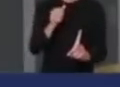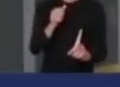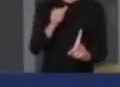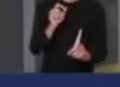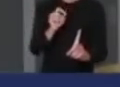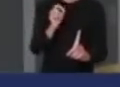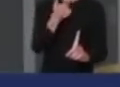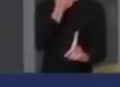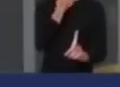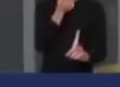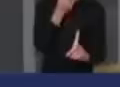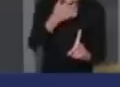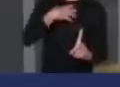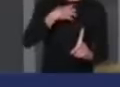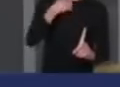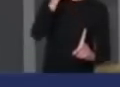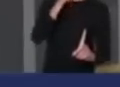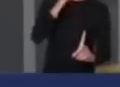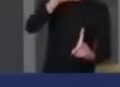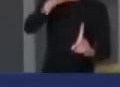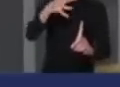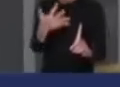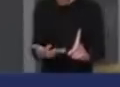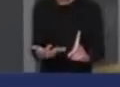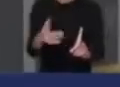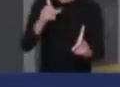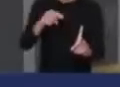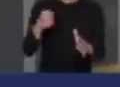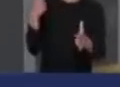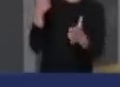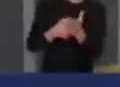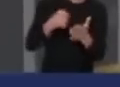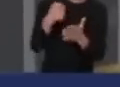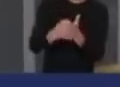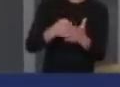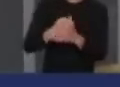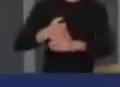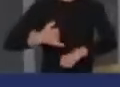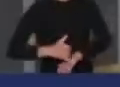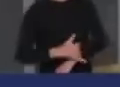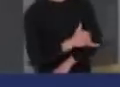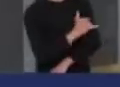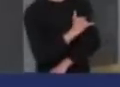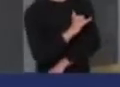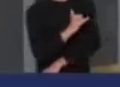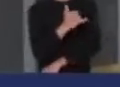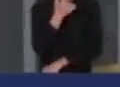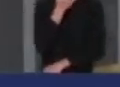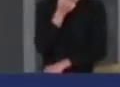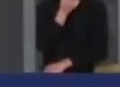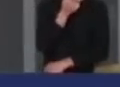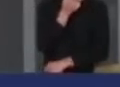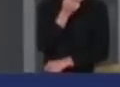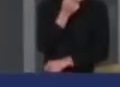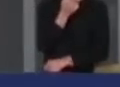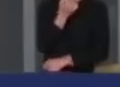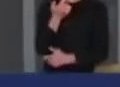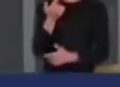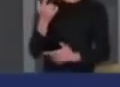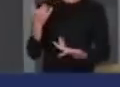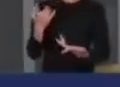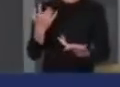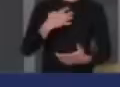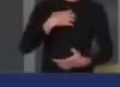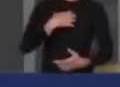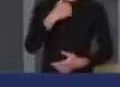preocupa muito, Júnior, e fico muito feliz, do outro lado, Ricardo, que a Procuradoria já fez a representação. Ela é criminal e ela é também de